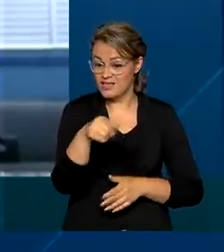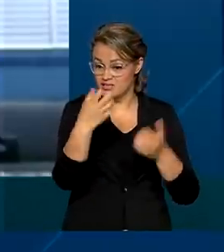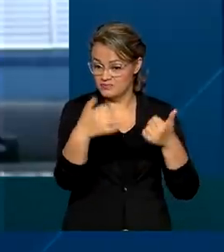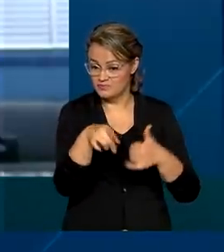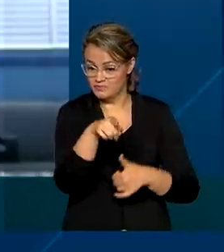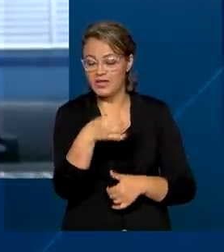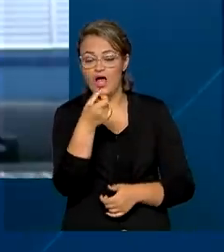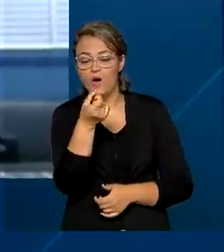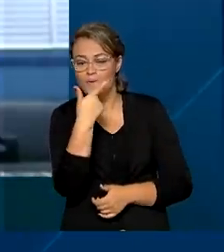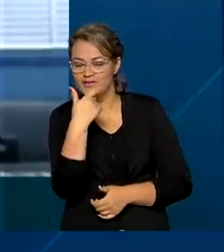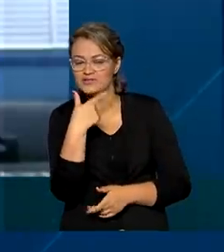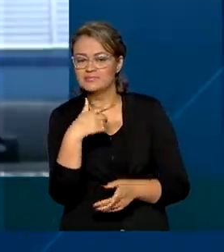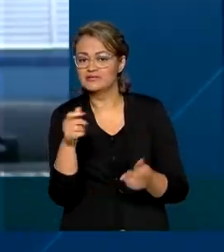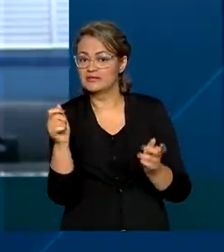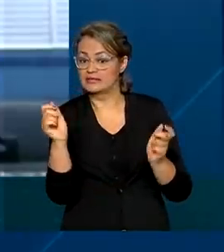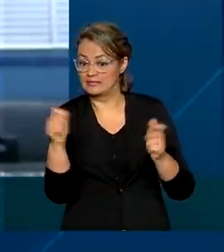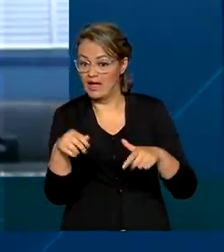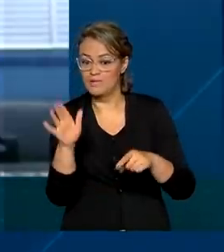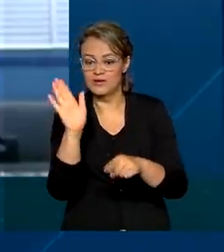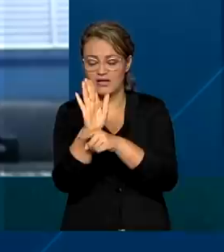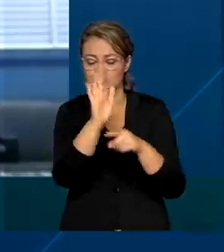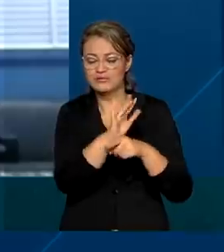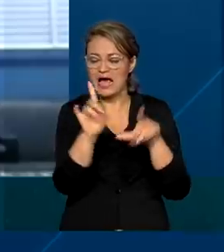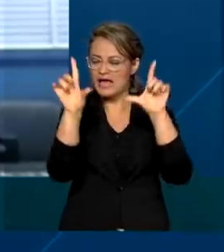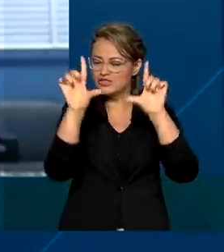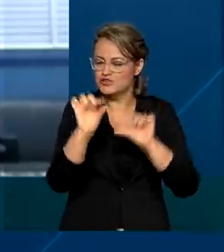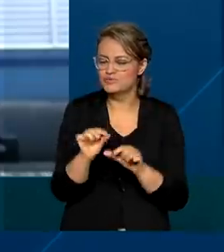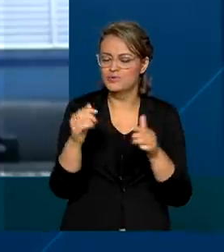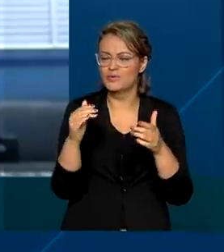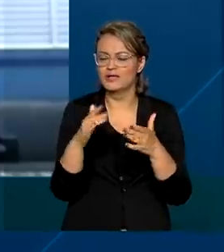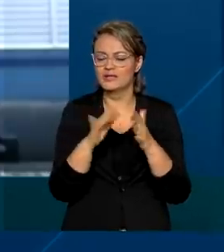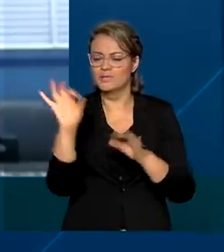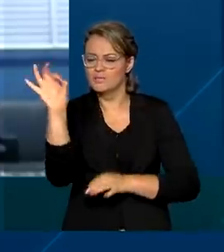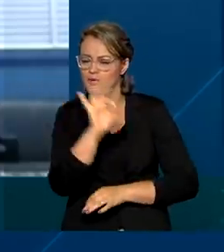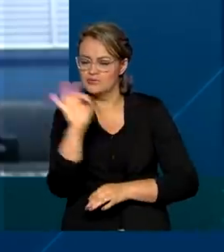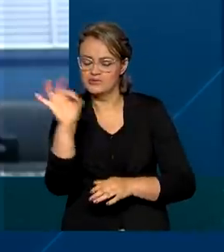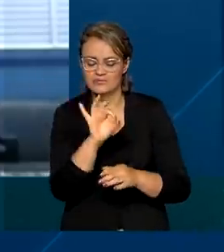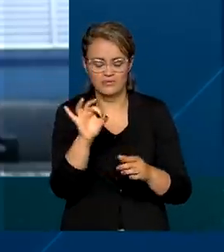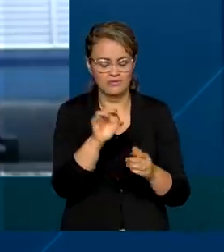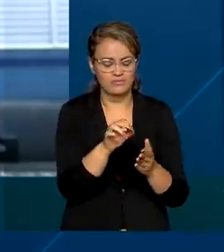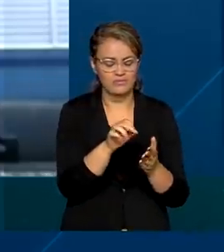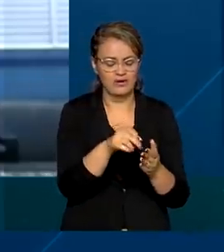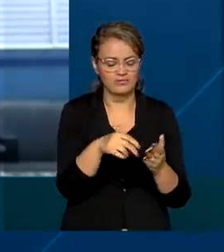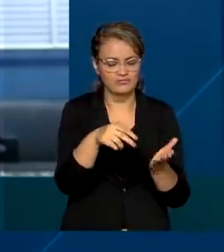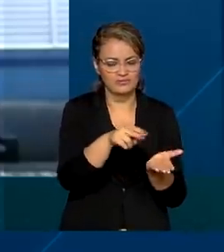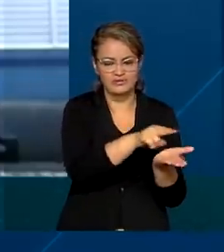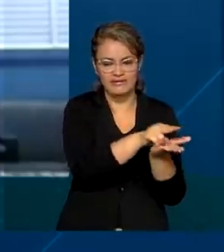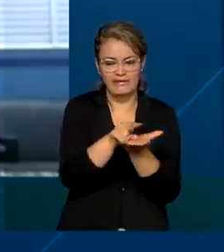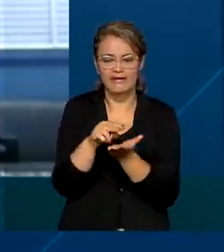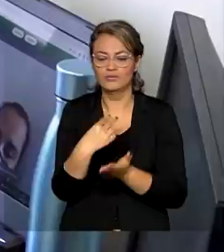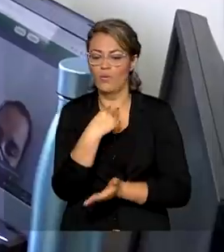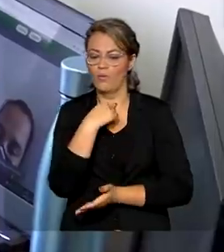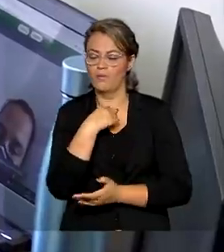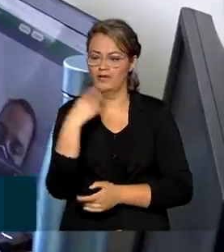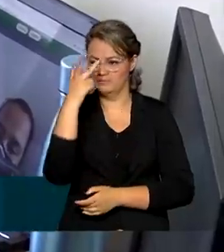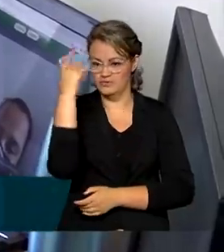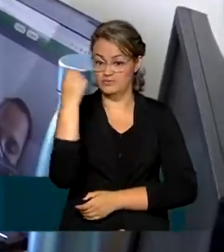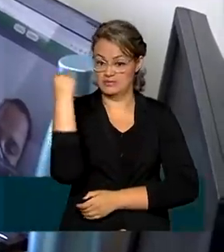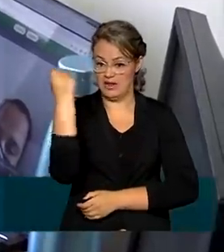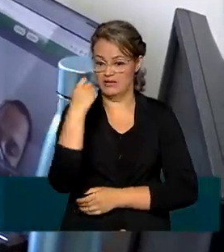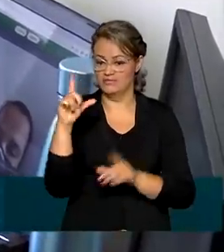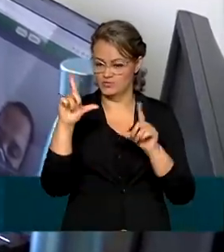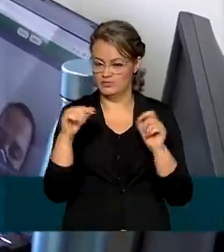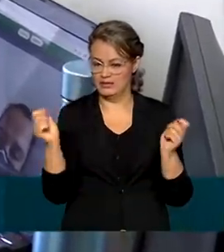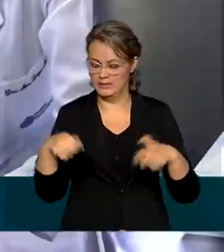que poderão, sim, contribuir para a redução das taxas de ocupação de leitos de pacientes graves. Desde o